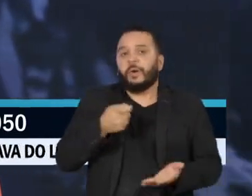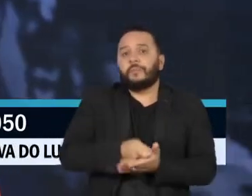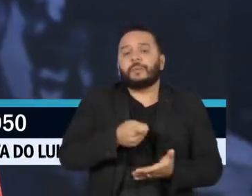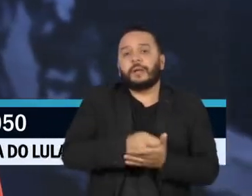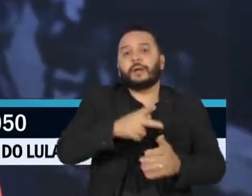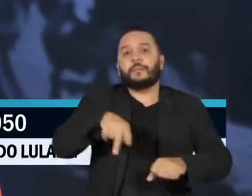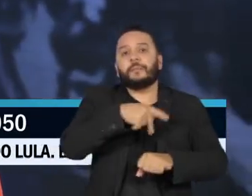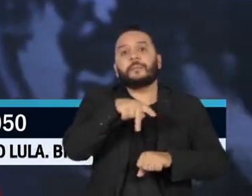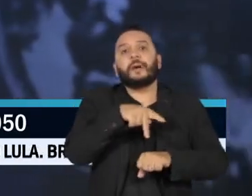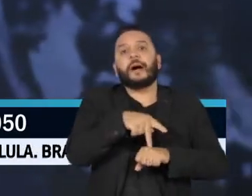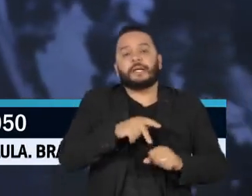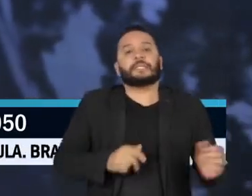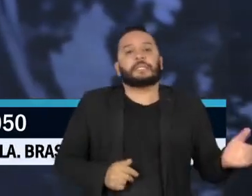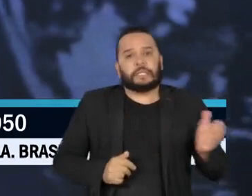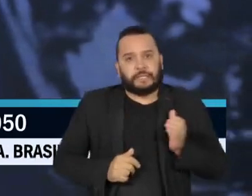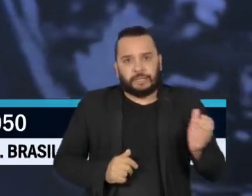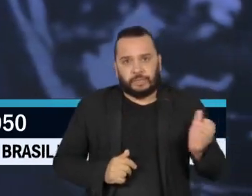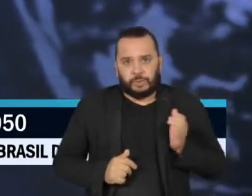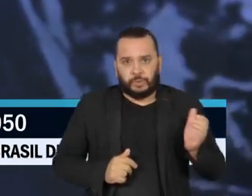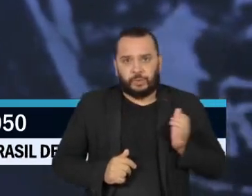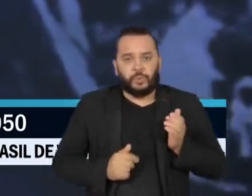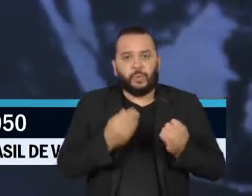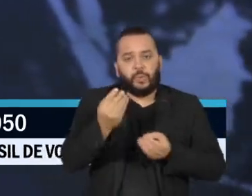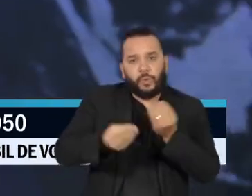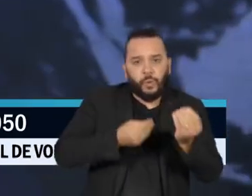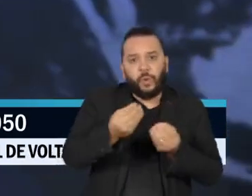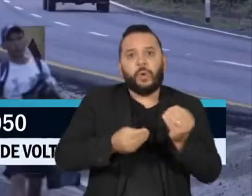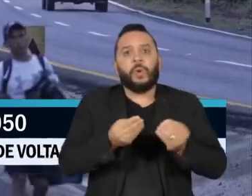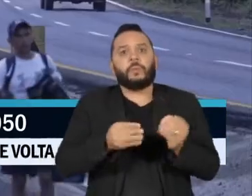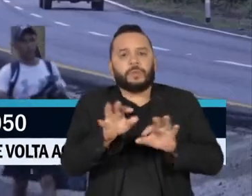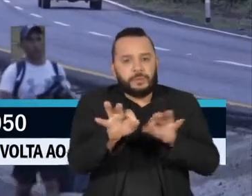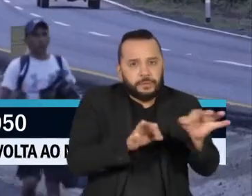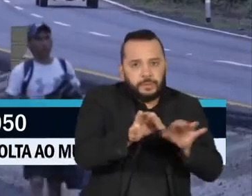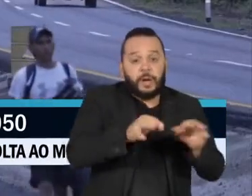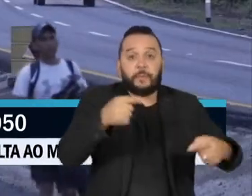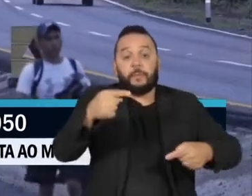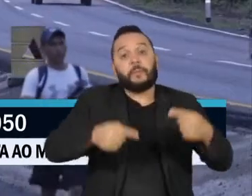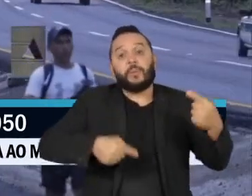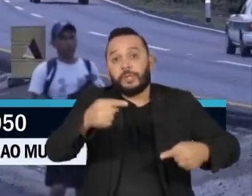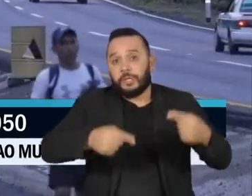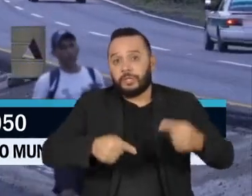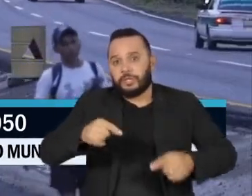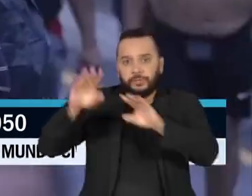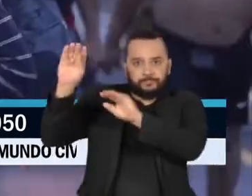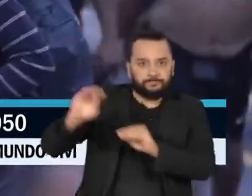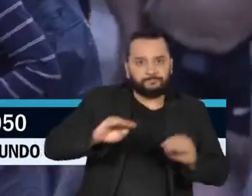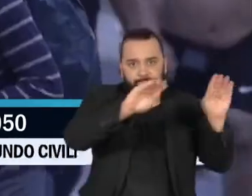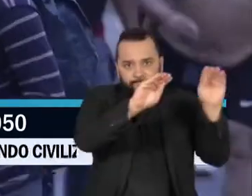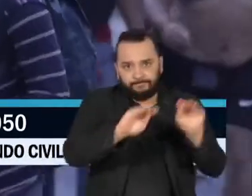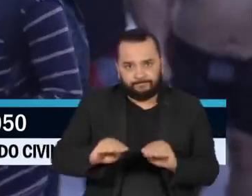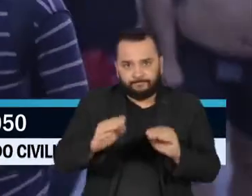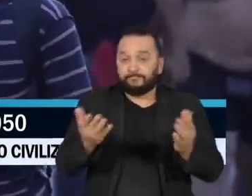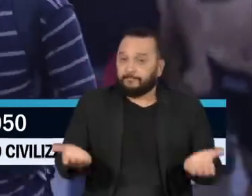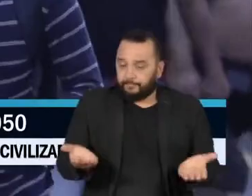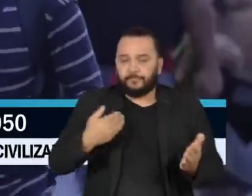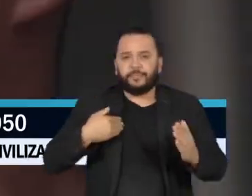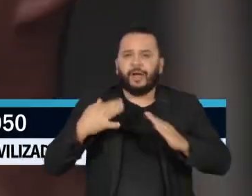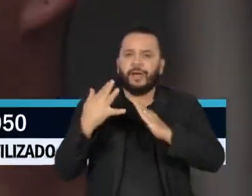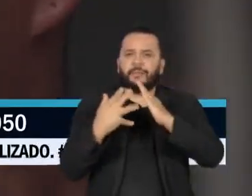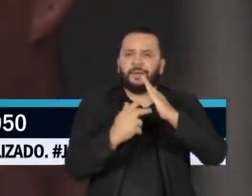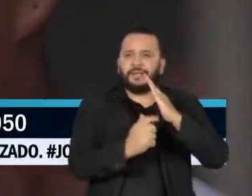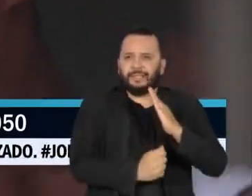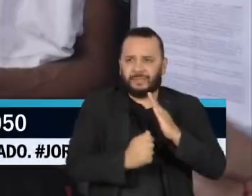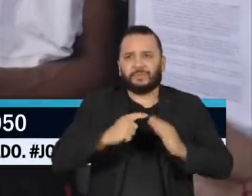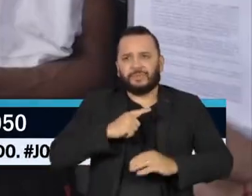países desenvolvidos a reformularem suas políticas migratórias. Nos últimos anos, a imigração mostrou a face mais cruel